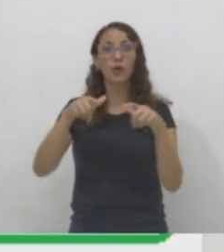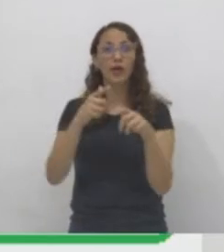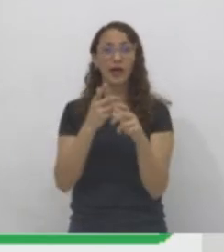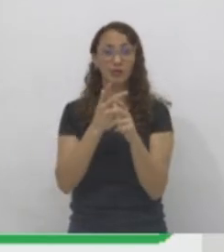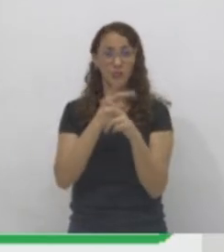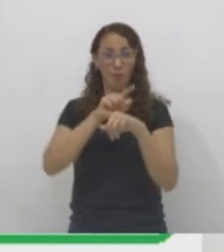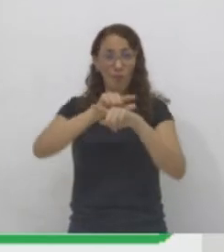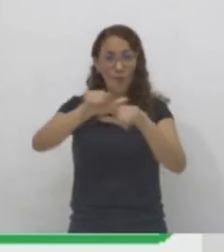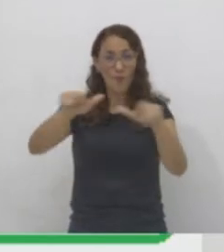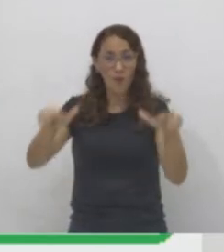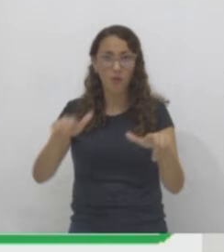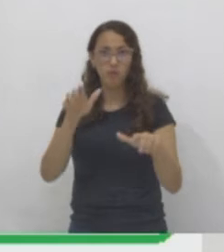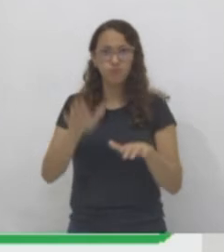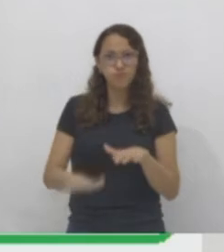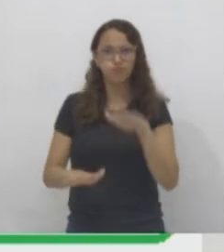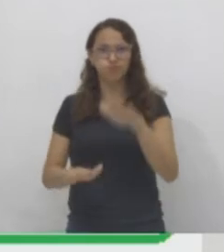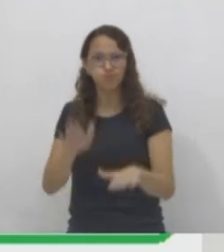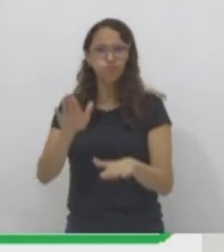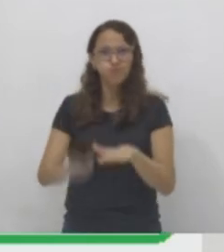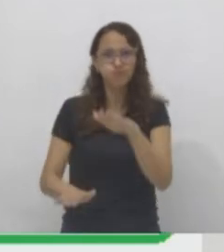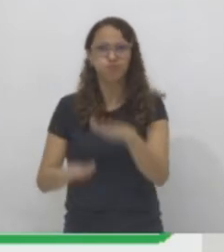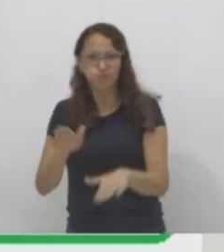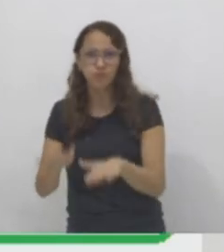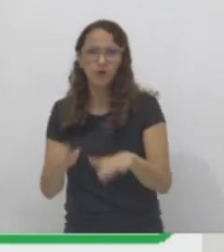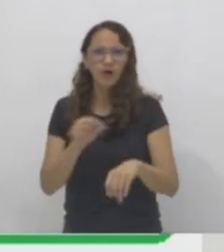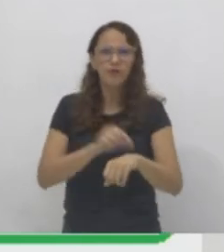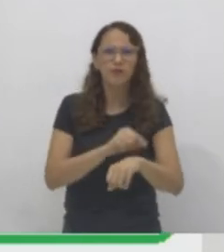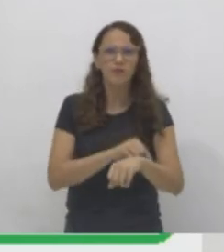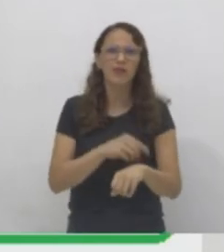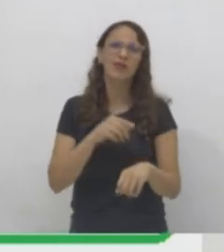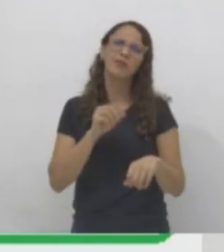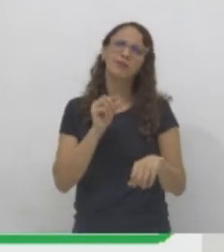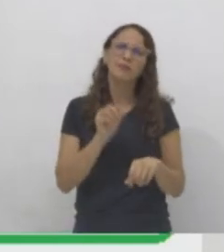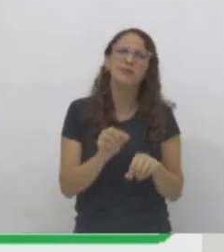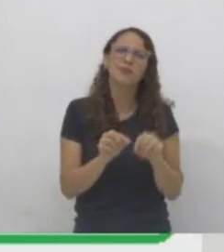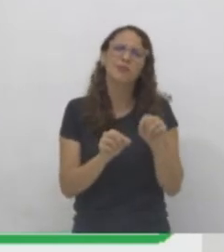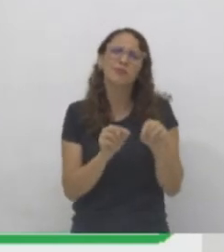pique, bum, bum, bum. A formiguinha no seu ritmo,